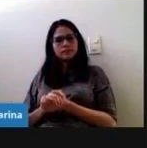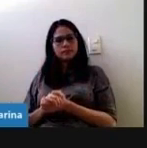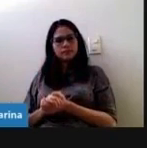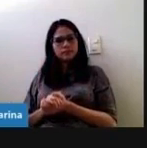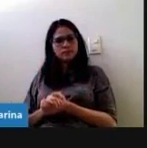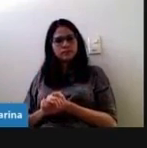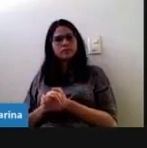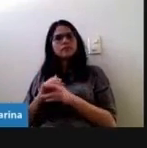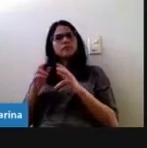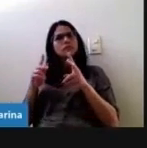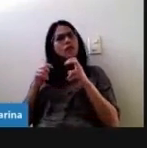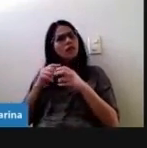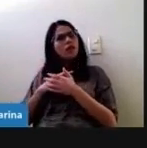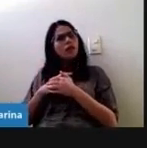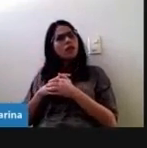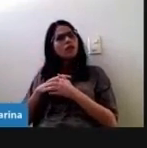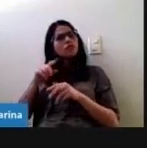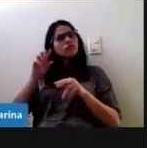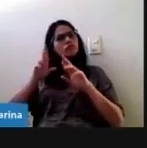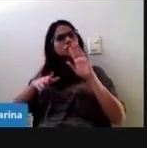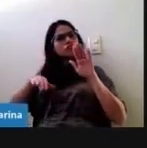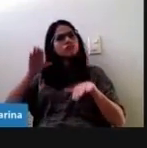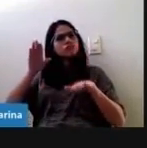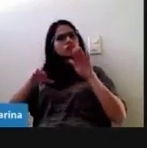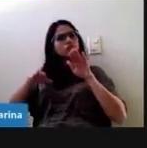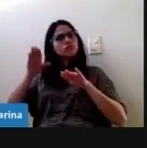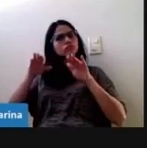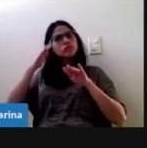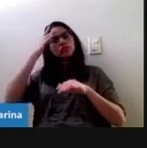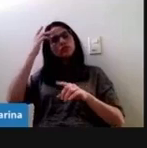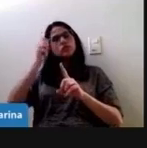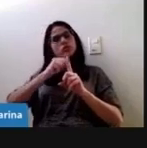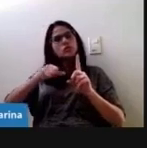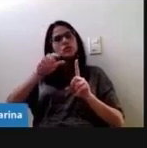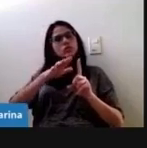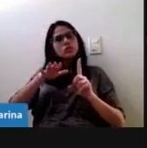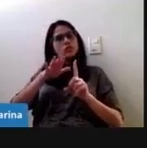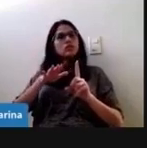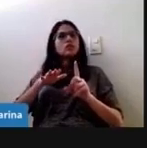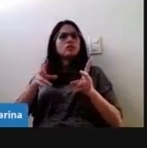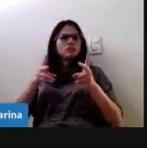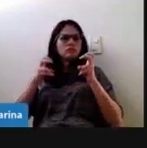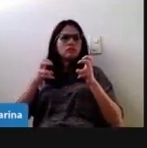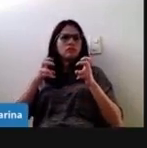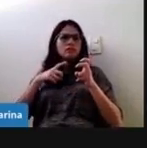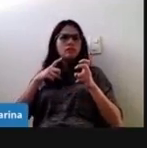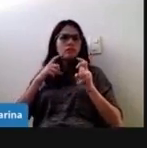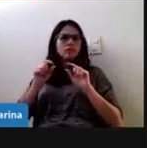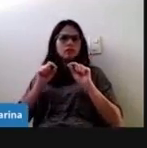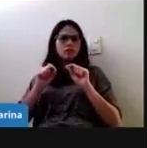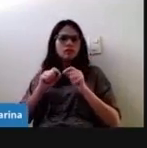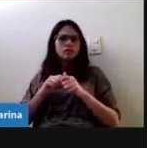diferentes prevalências em relação a fatores sociodemográficos, né? Então, nós temos aqui